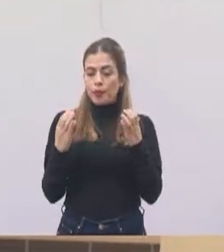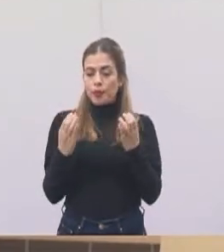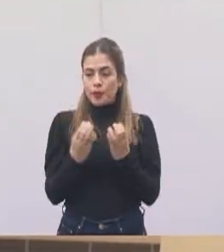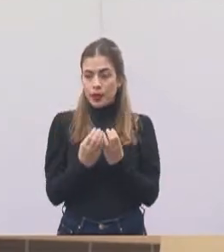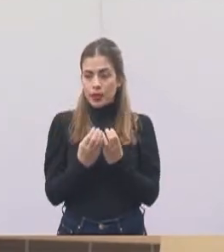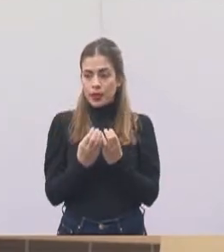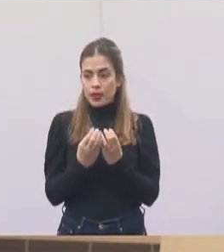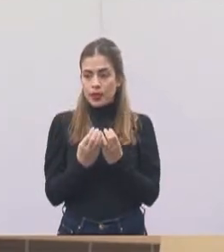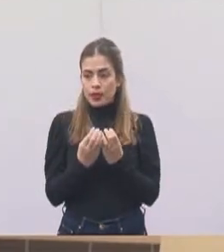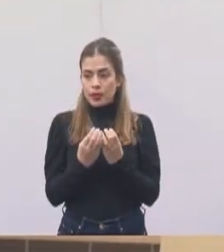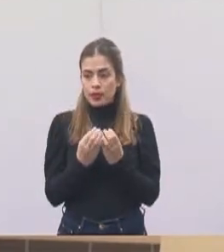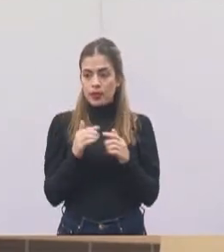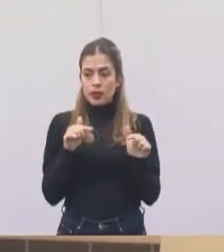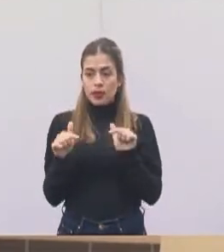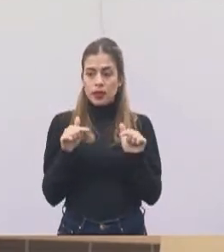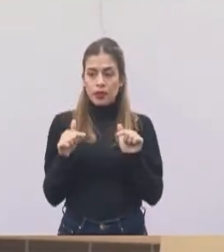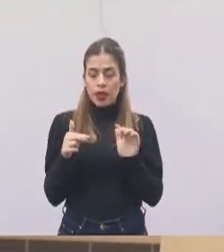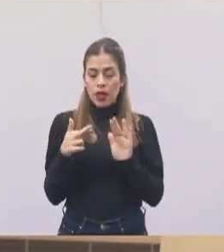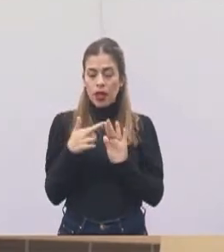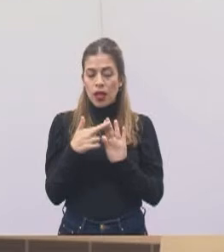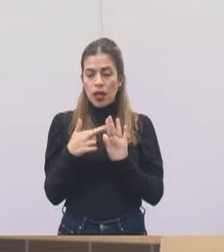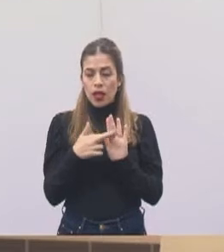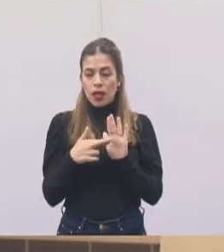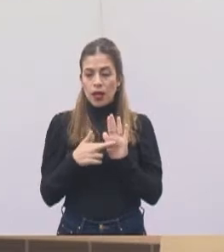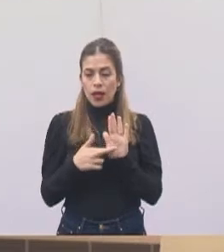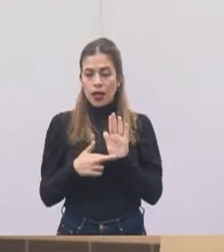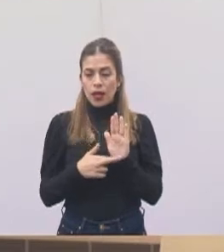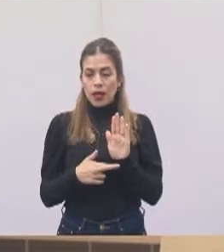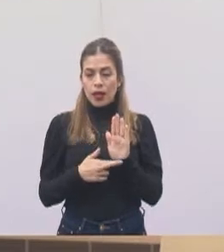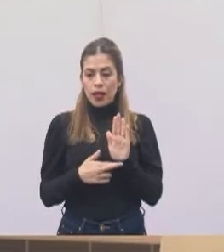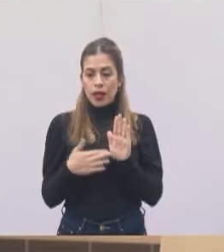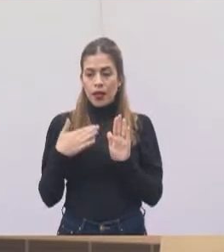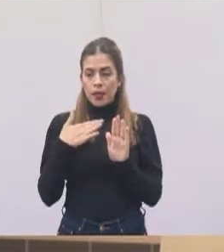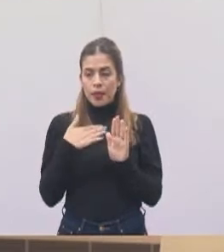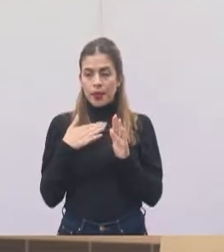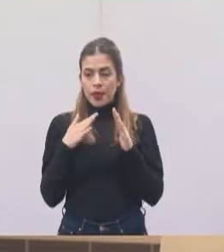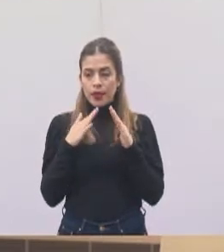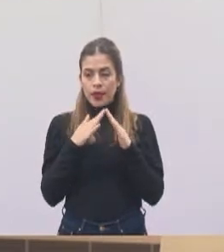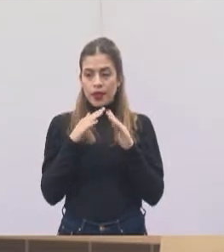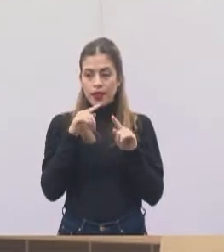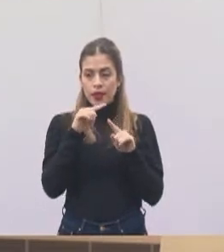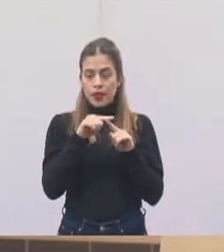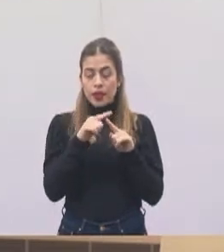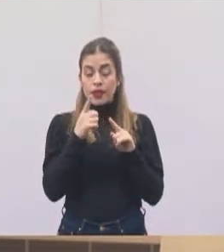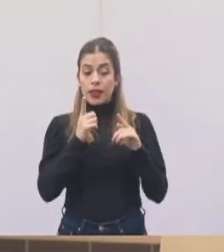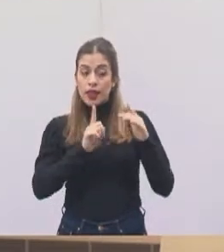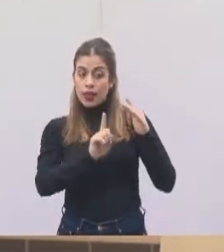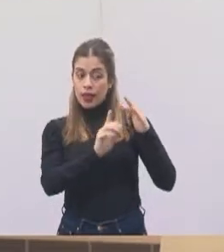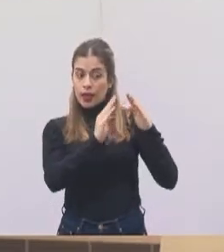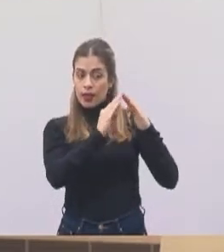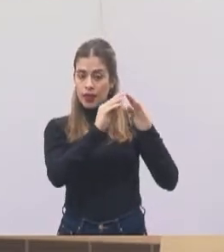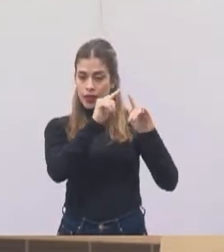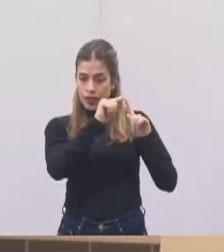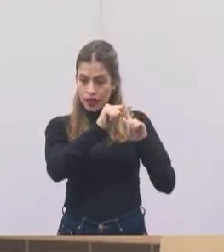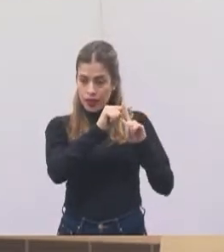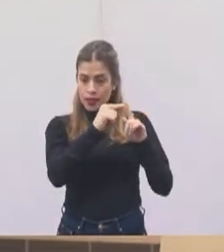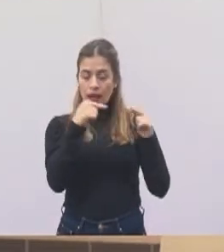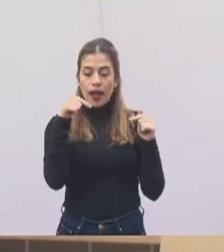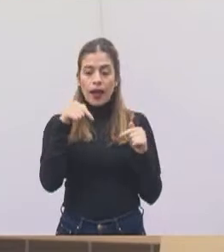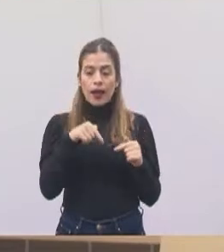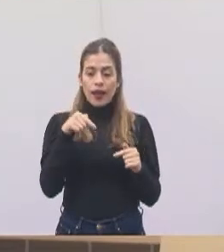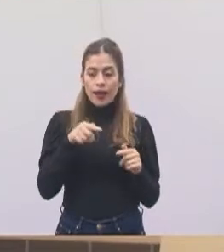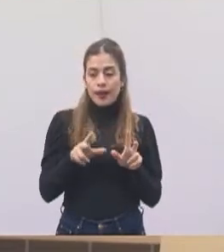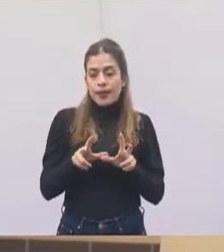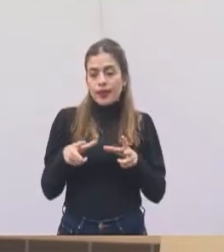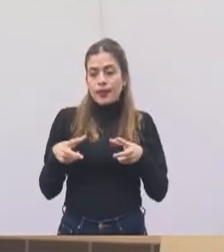o meu regimento, o regimento da minha igreja, lá dentro da minha igreja. Aqui dentro